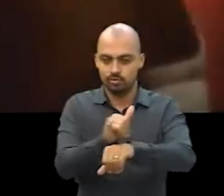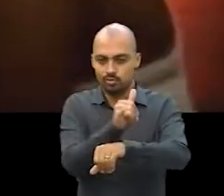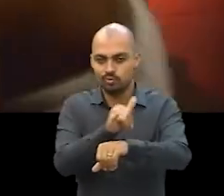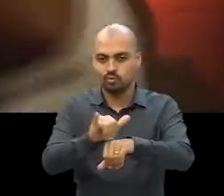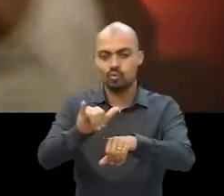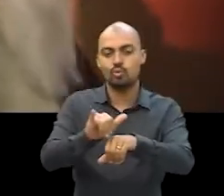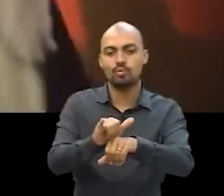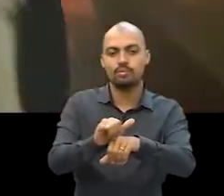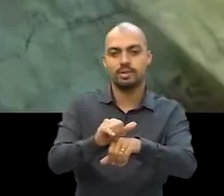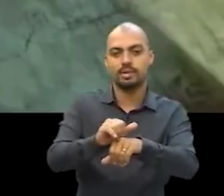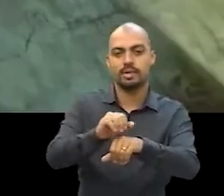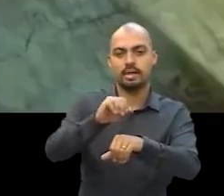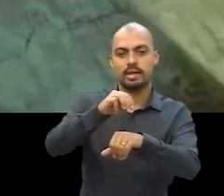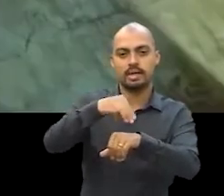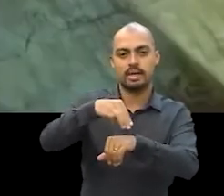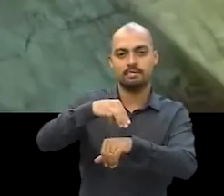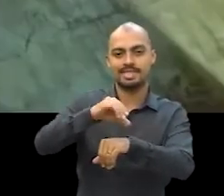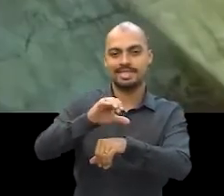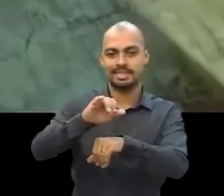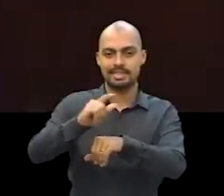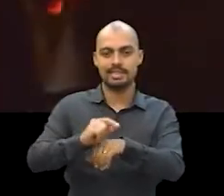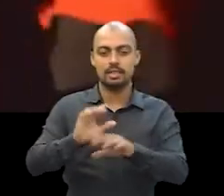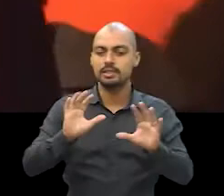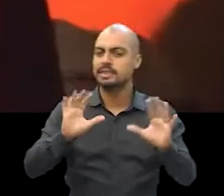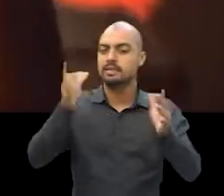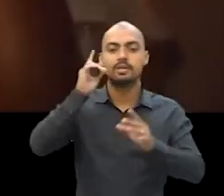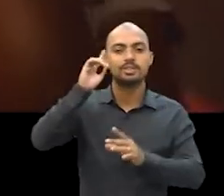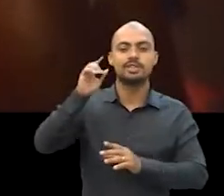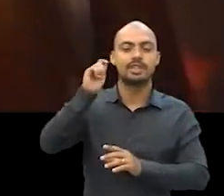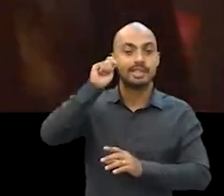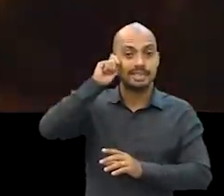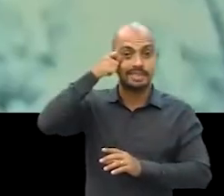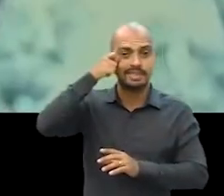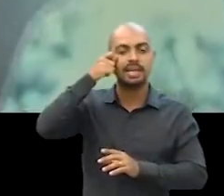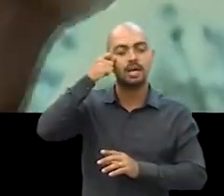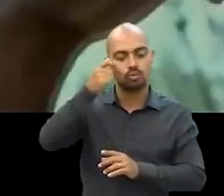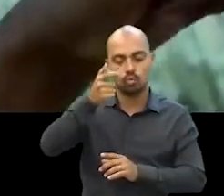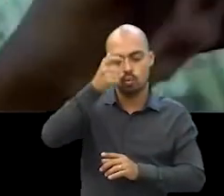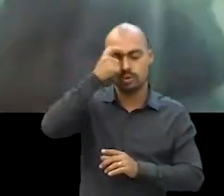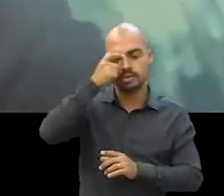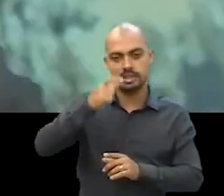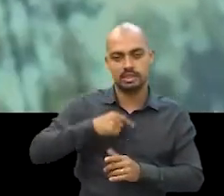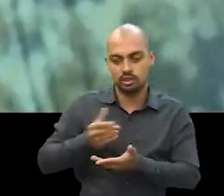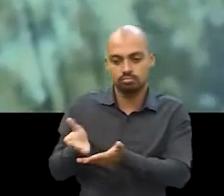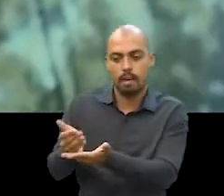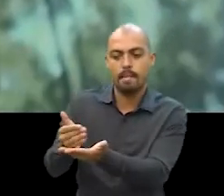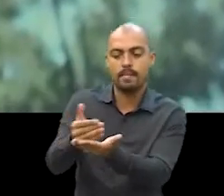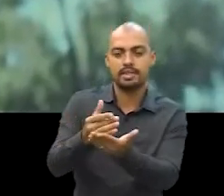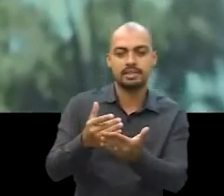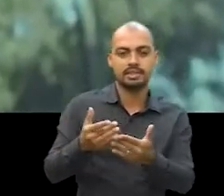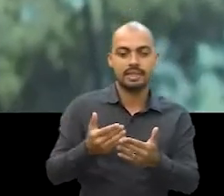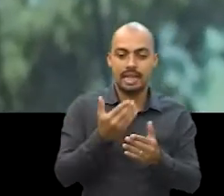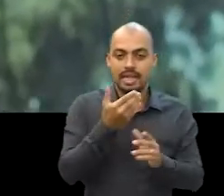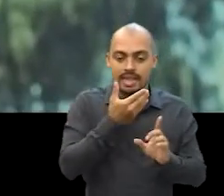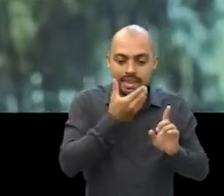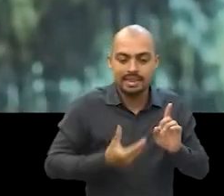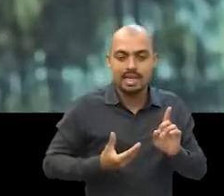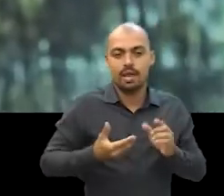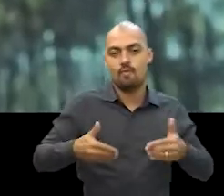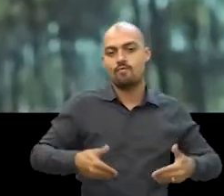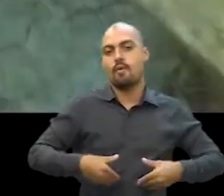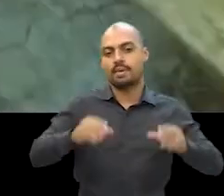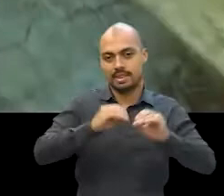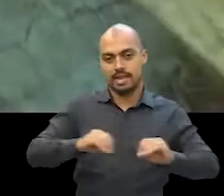YouTube. Além de celebrar o Dia da Consciência Negra, o cantor vai arrecadar mais doações para o Natal Sem Fome. Então fica ligado